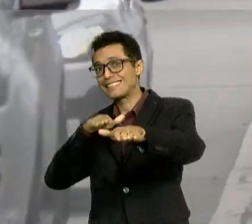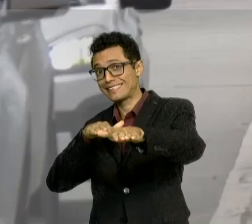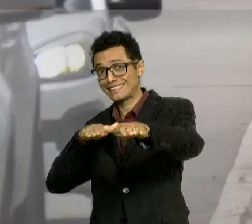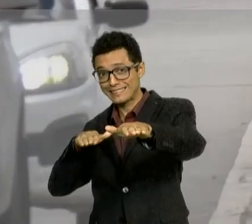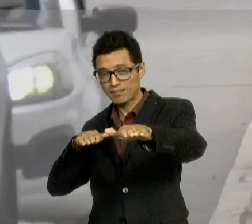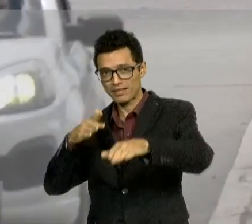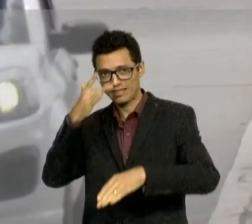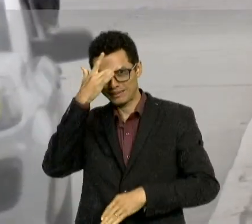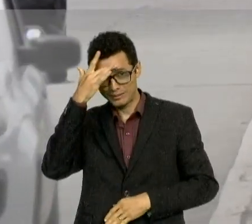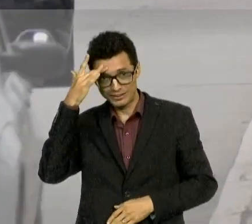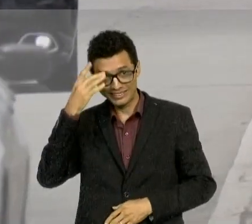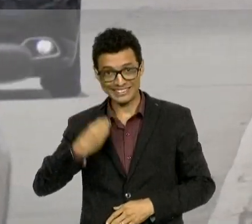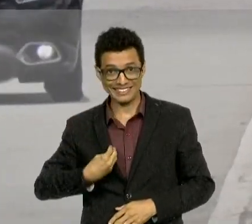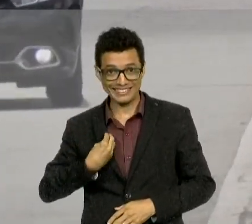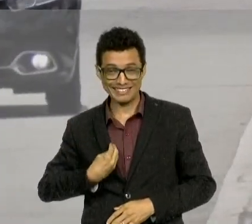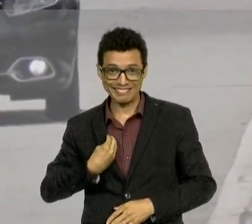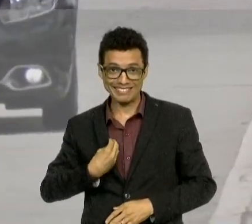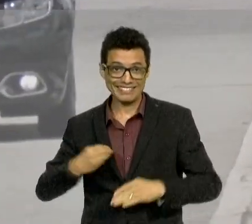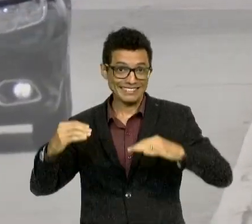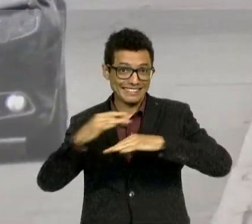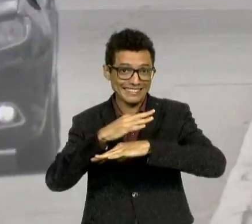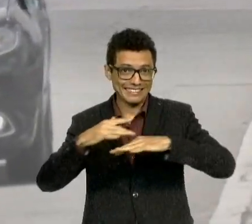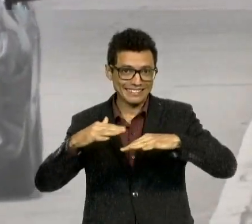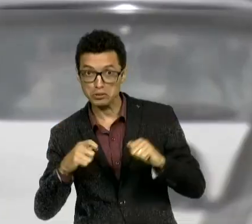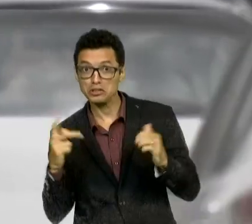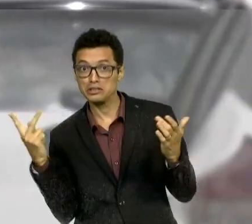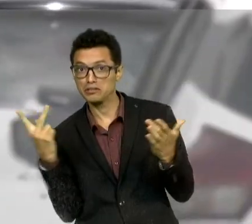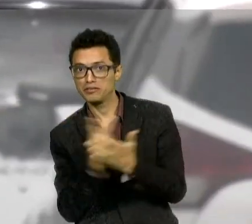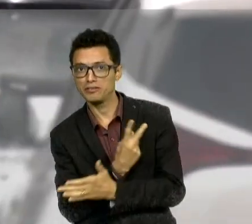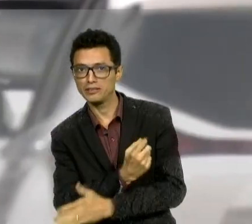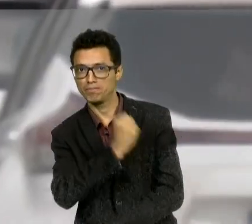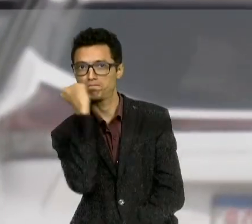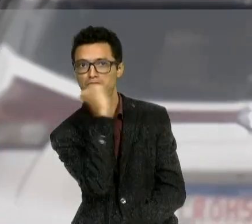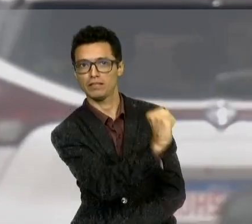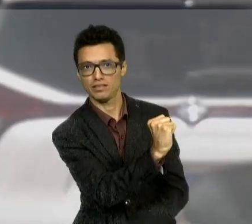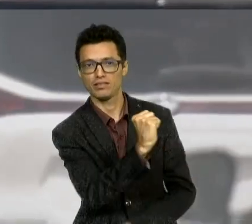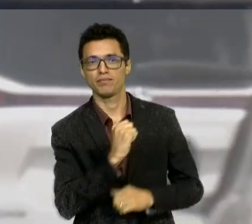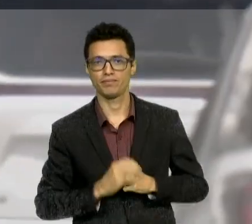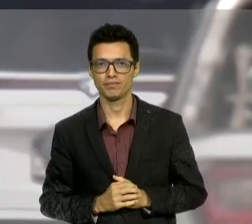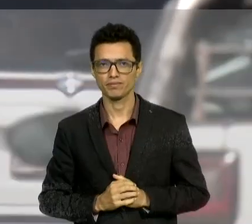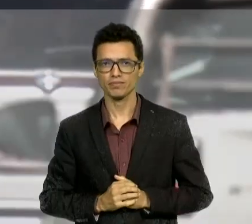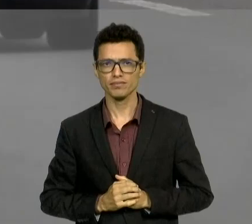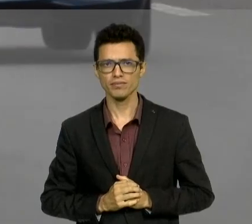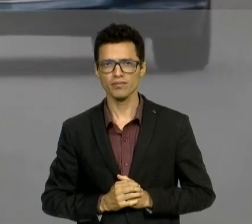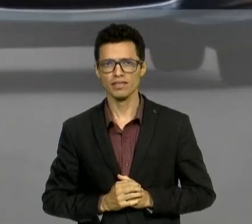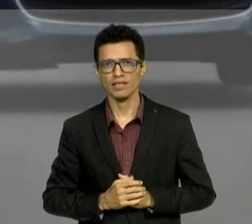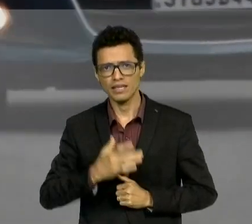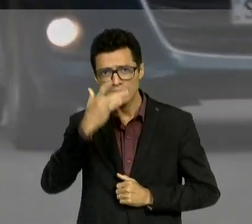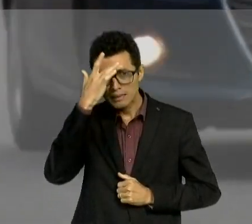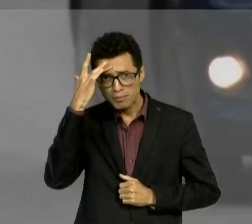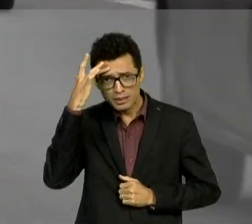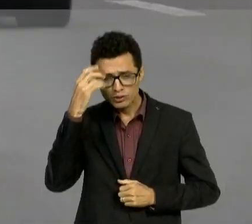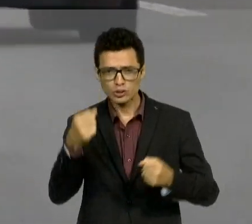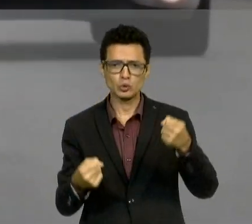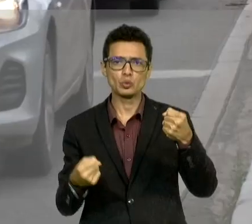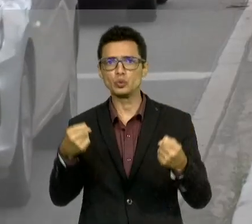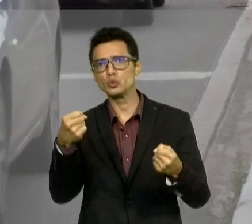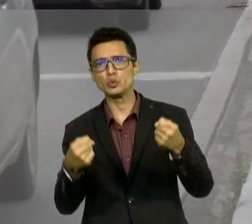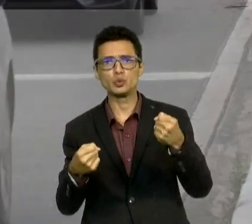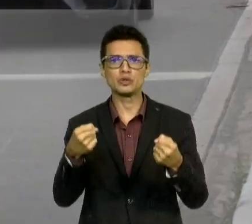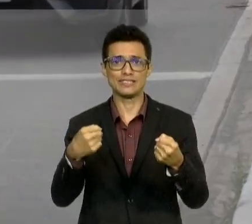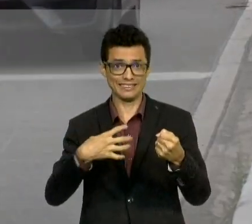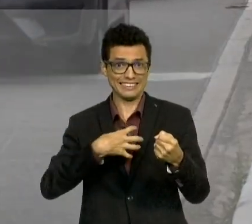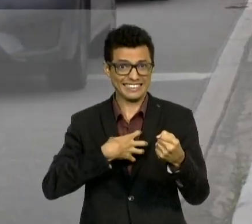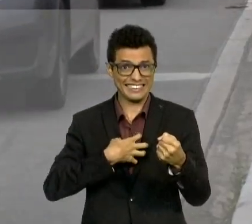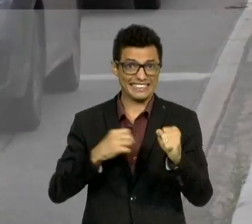cidades, enfrentar o trânsito é parte do cotidiano. Mas quem dirige pela cidade sente o estresse? Com